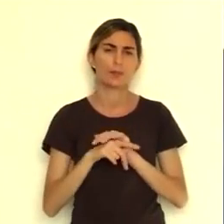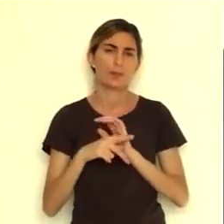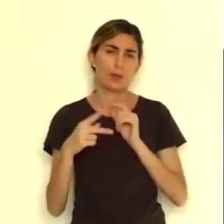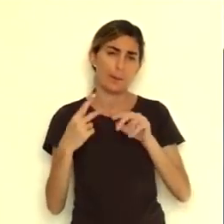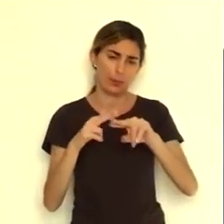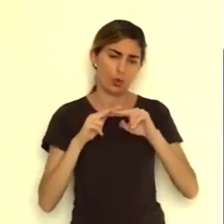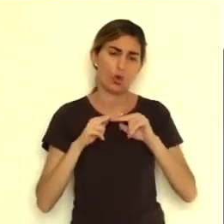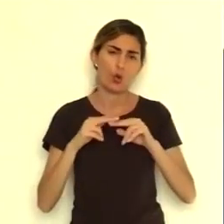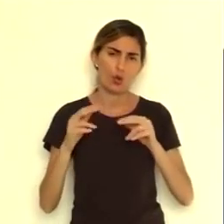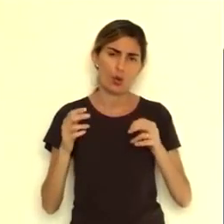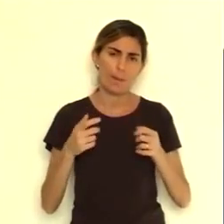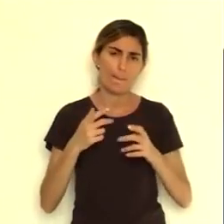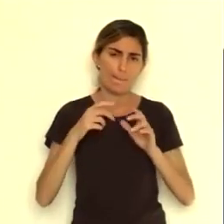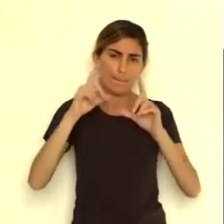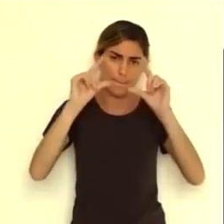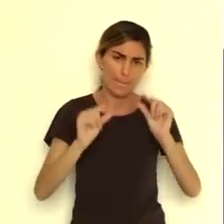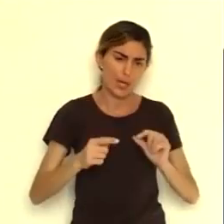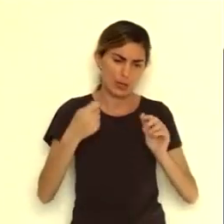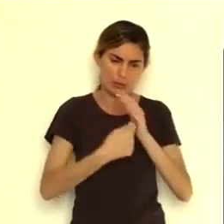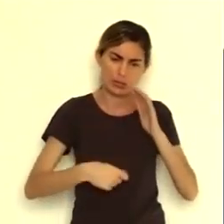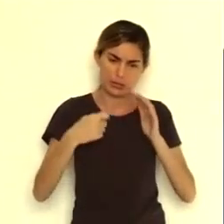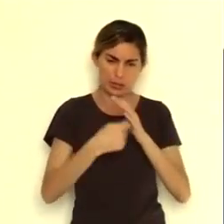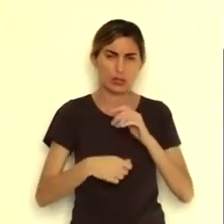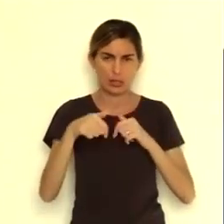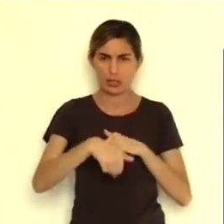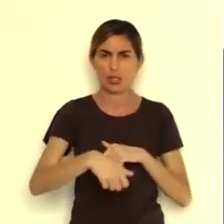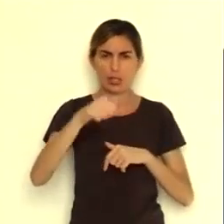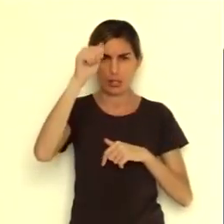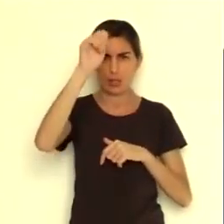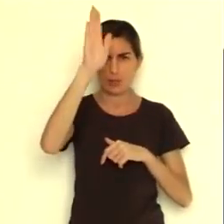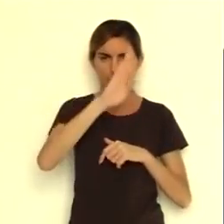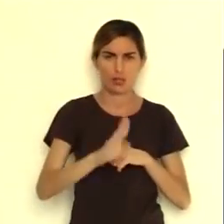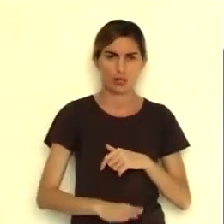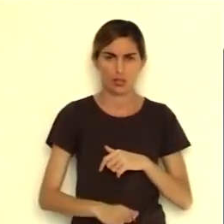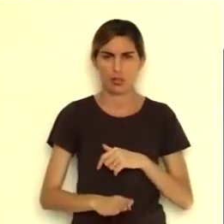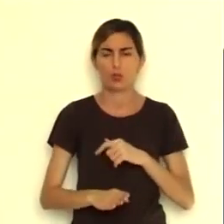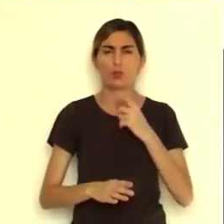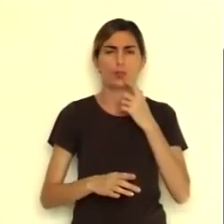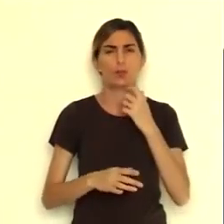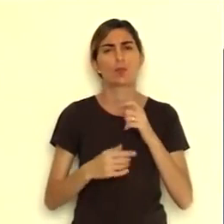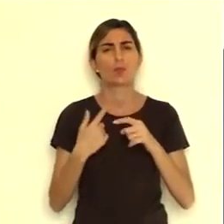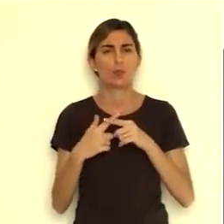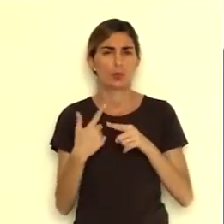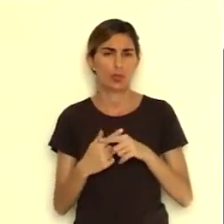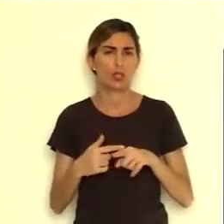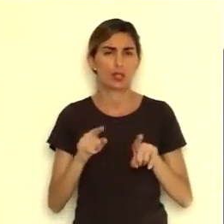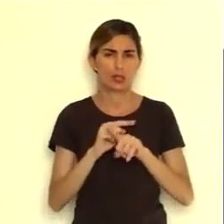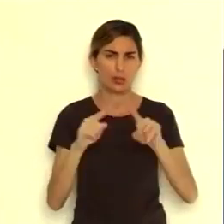sua origem, portanto oferecia menos resistência aqui na América do Sul, aqui no Brasil,